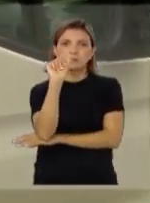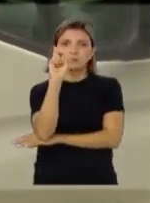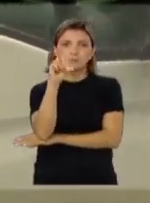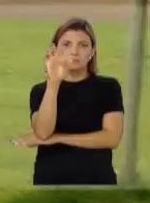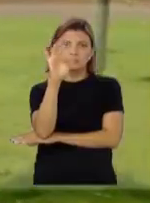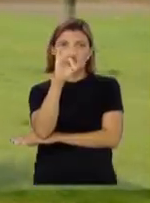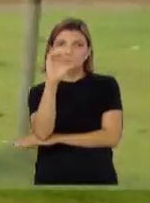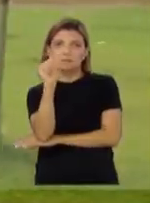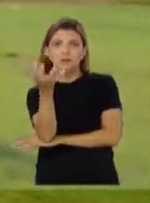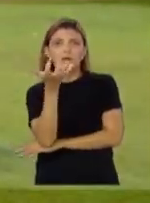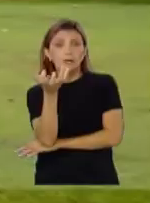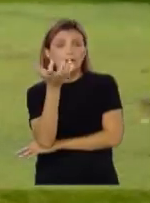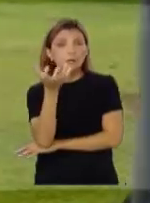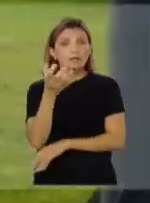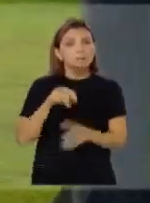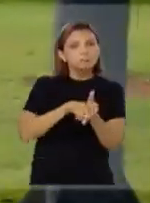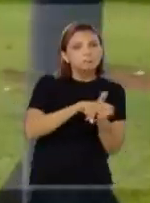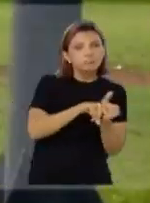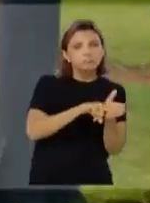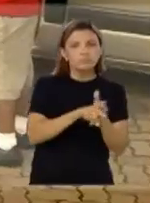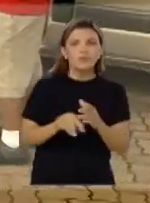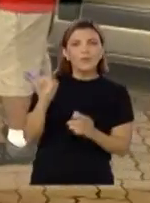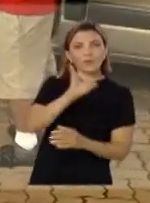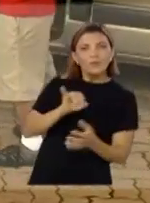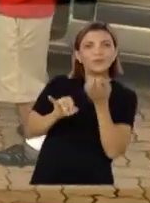legal aí vem ele